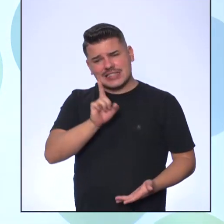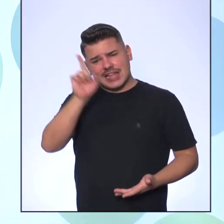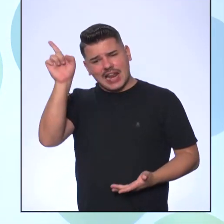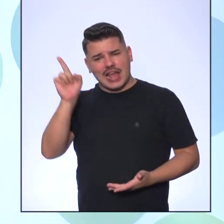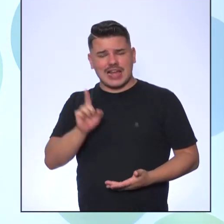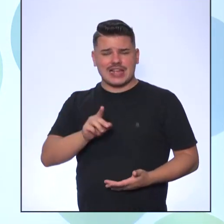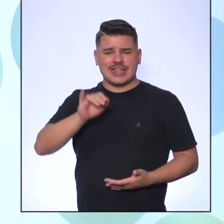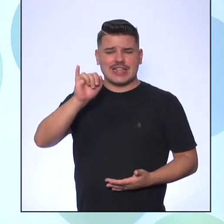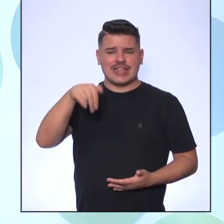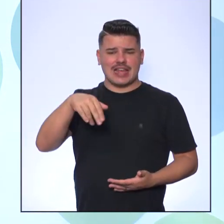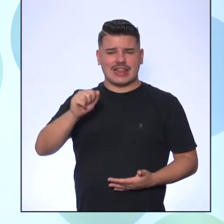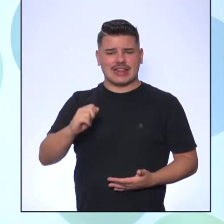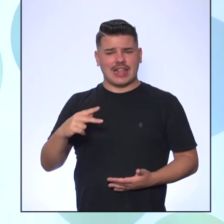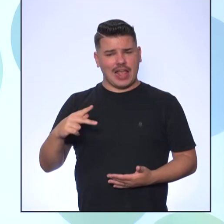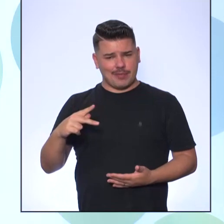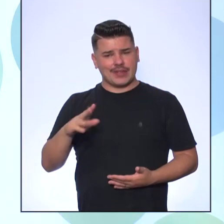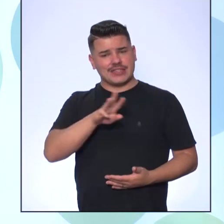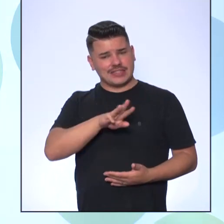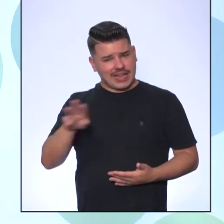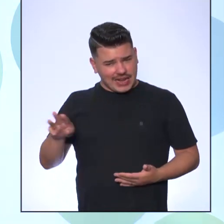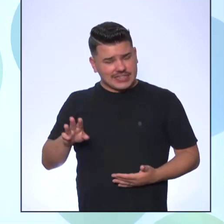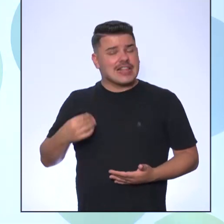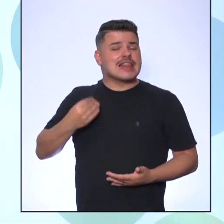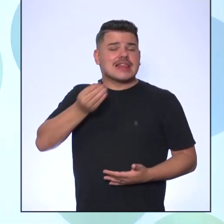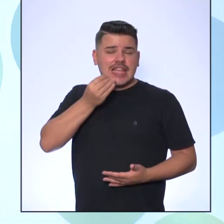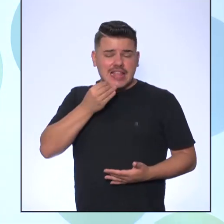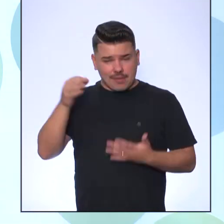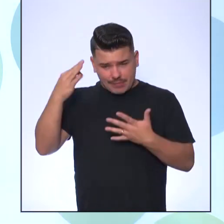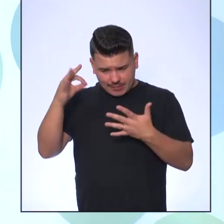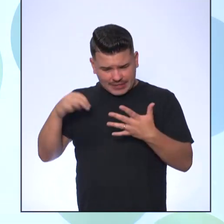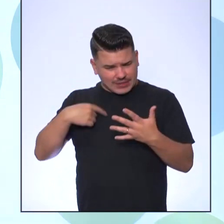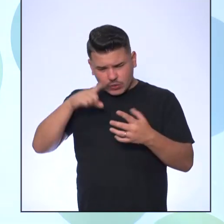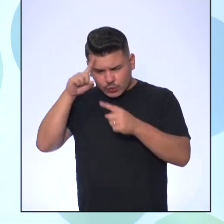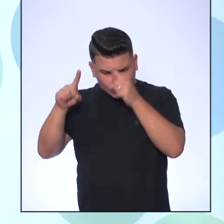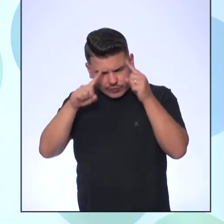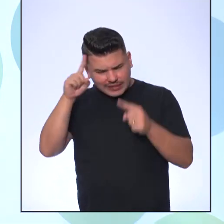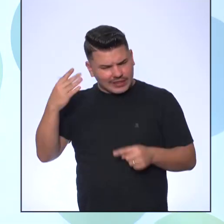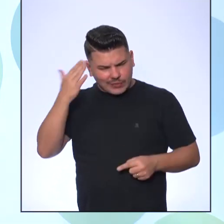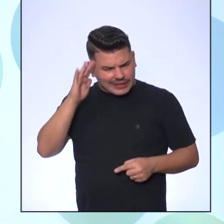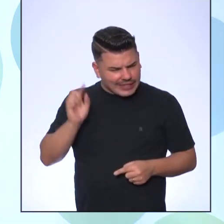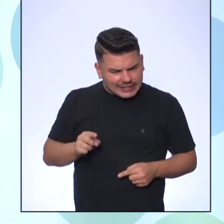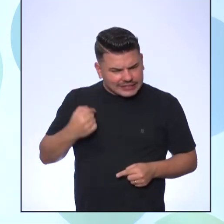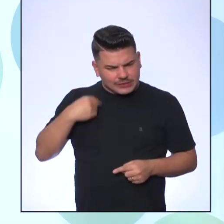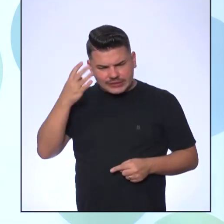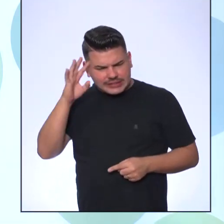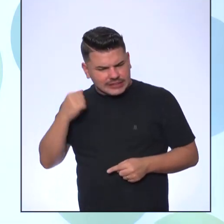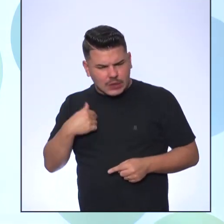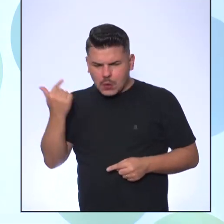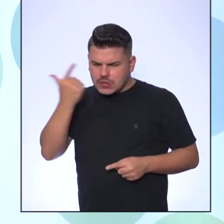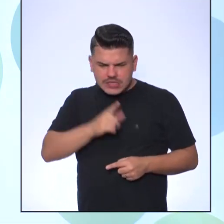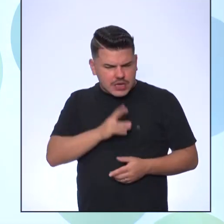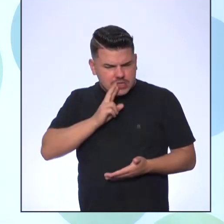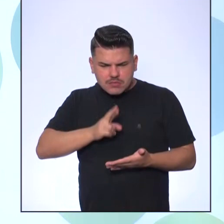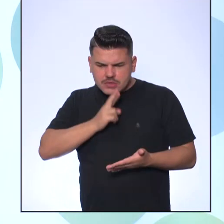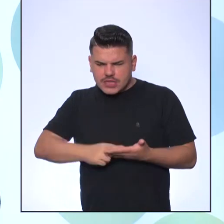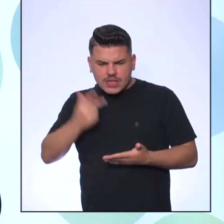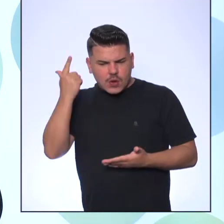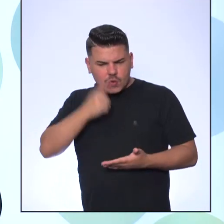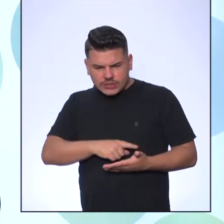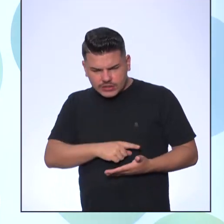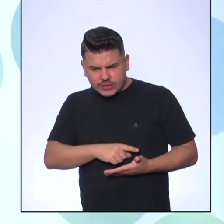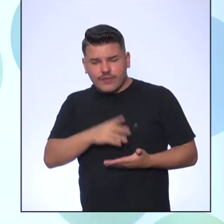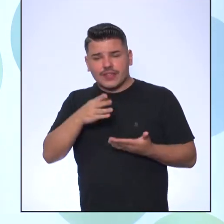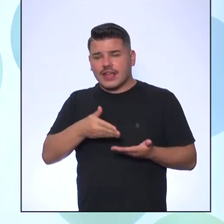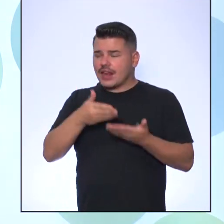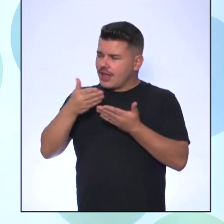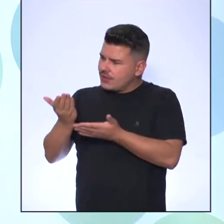e realizem as provas, anotando as questões nas quais tem dúvidas, as questões que ele não consegue resolver, e a partir daí,